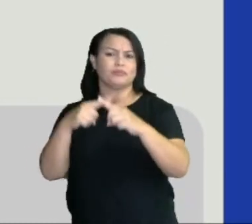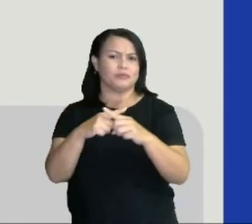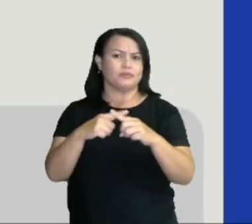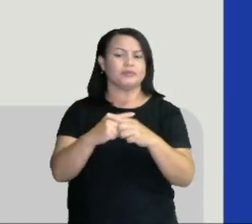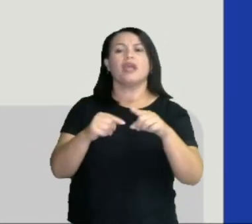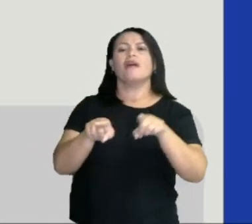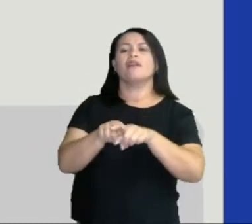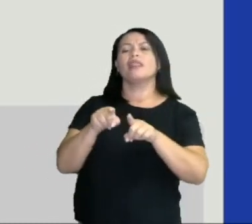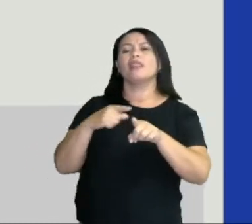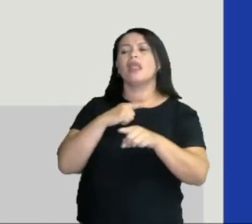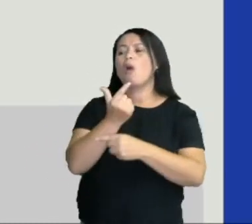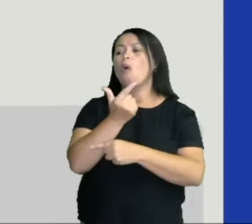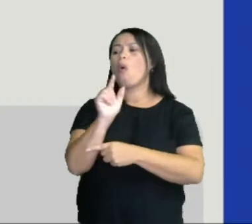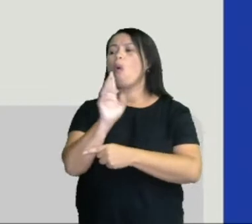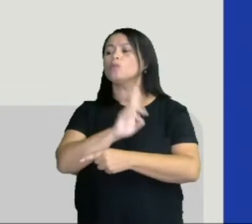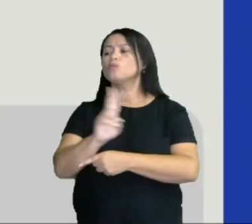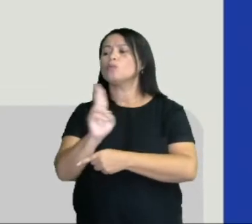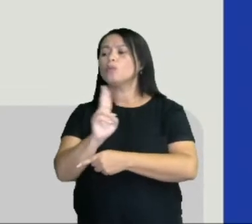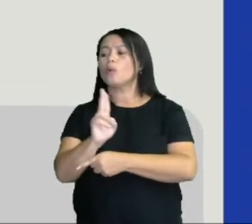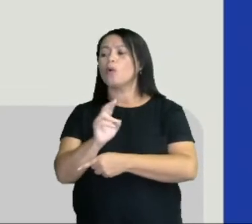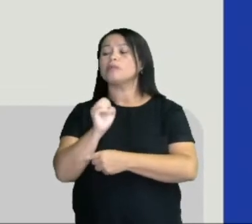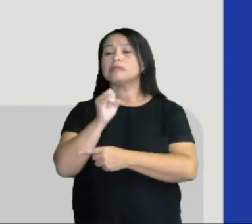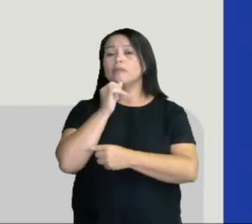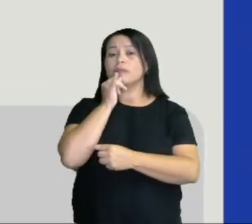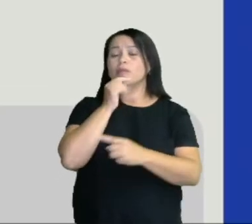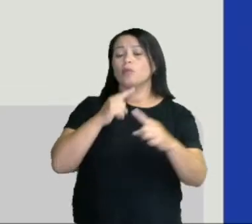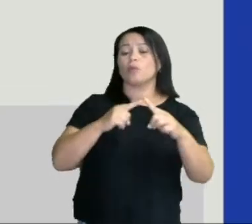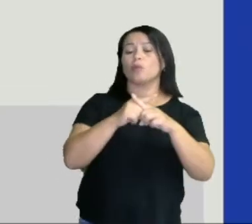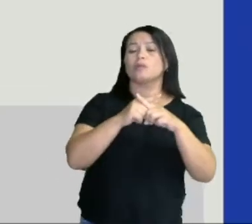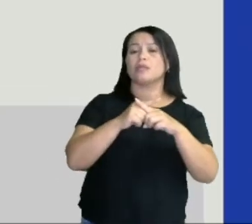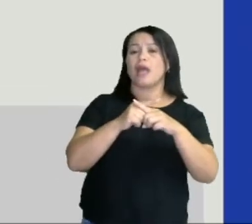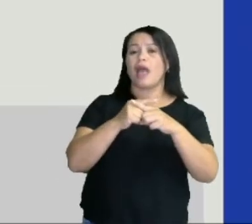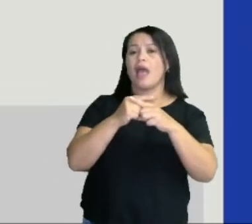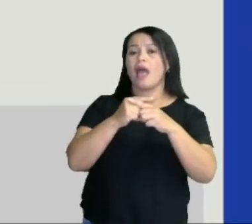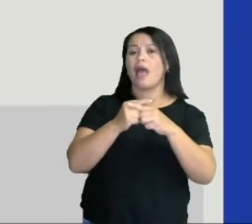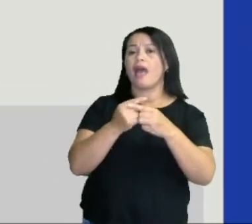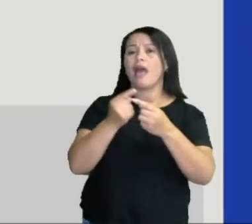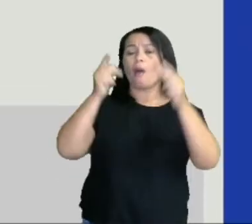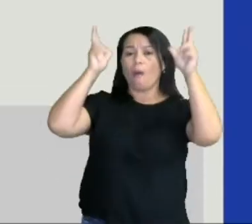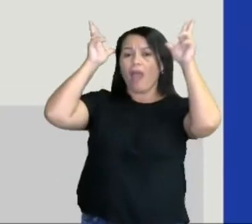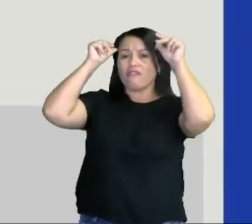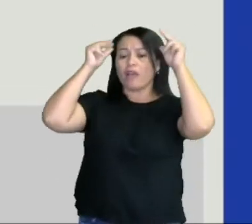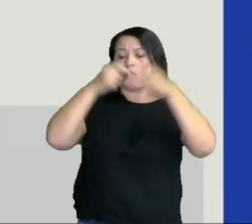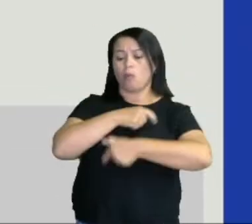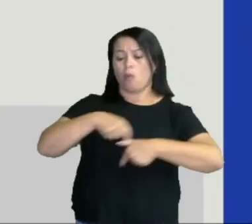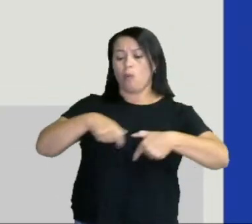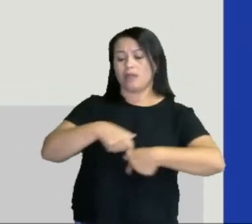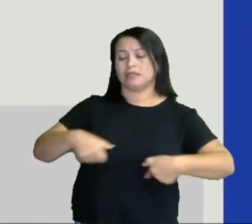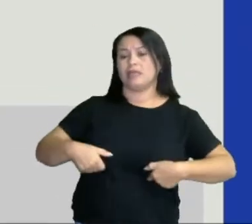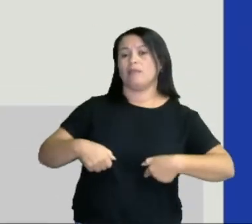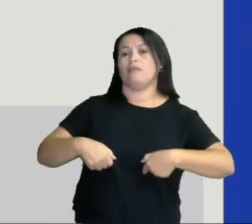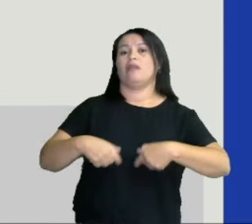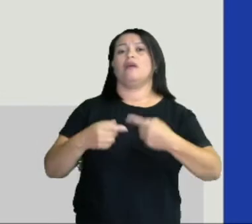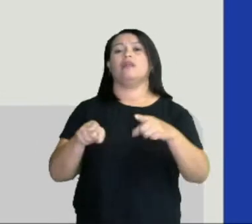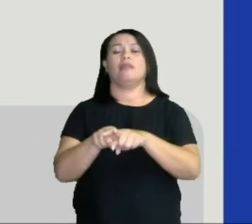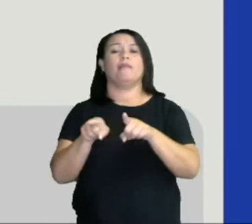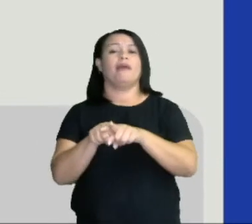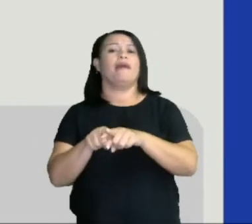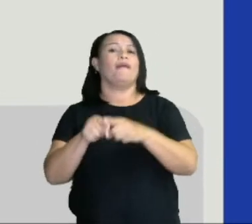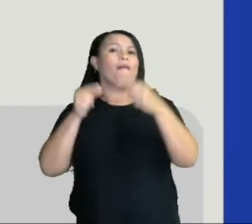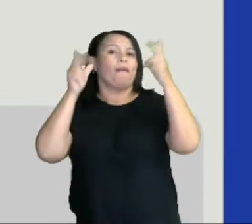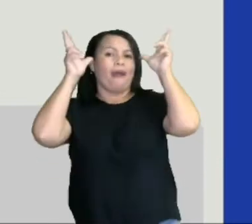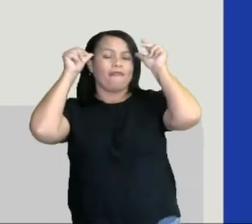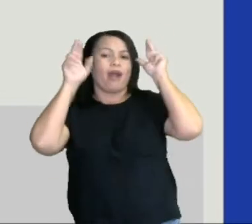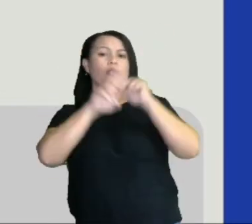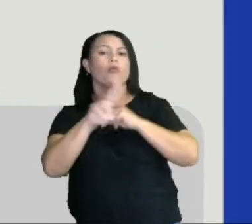que é o bardoto. Ou o cruzamento da zebra com o cavalo, que gerará a zebroide. Então, eles